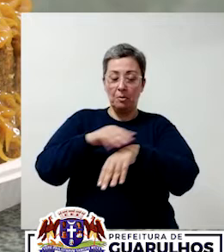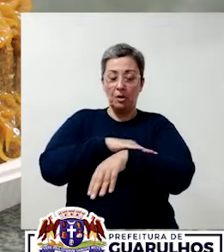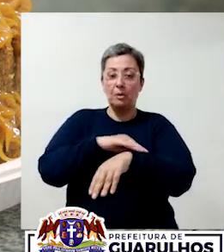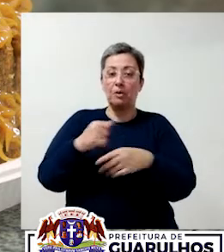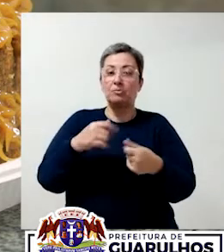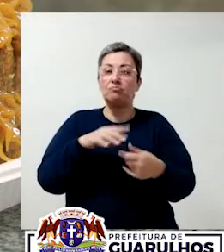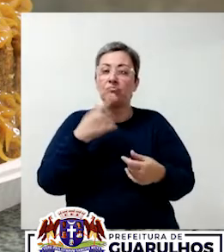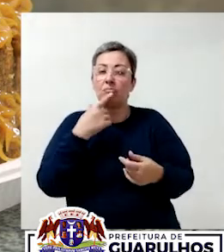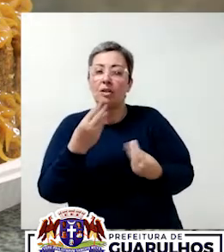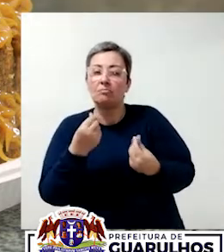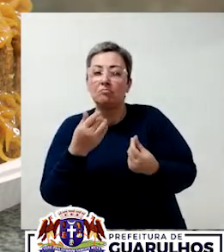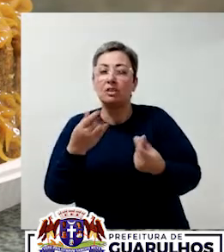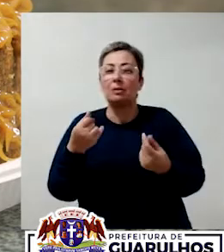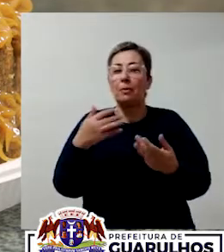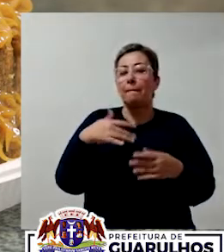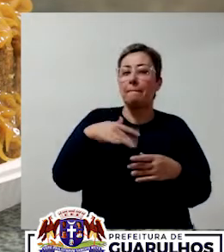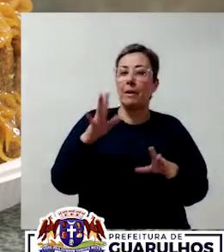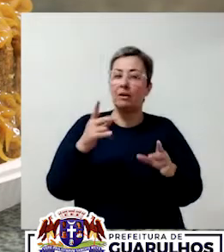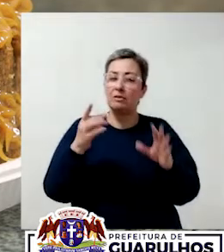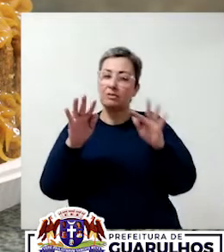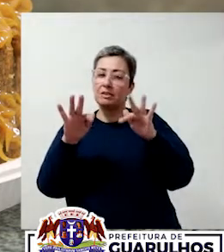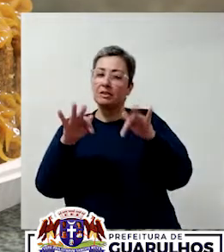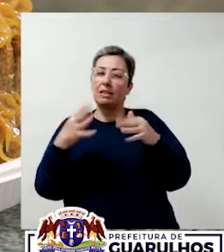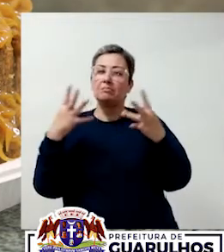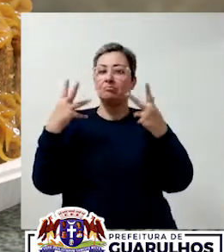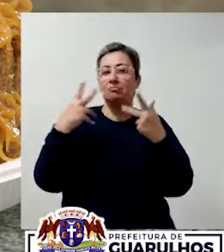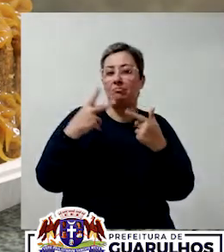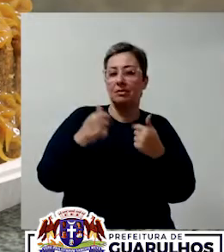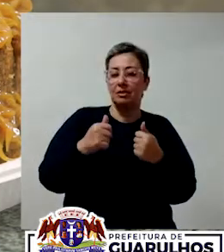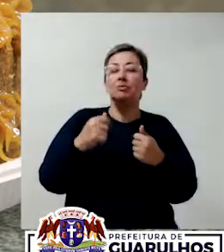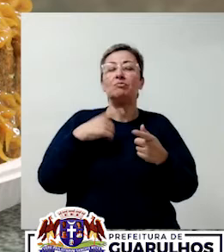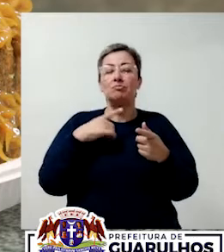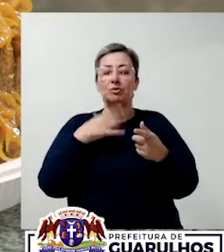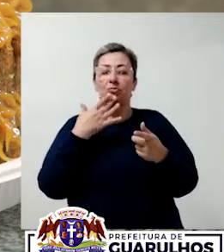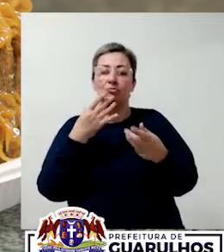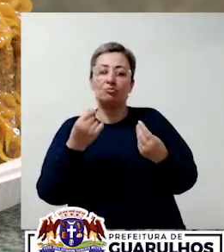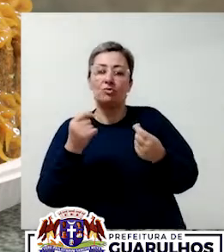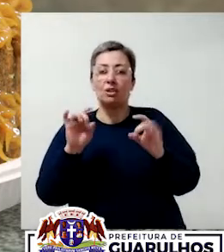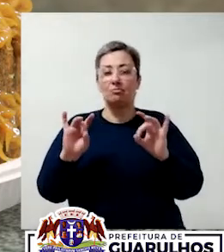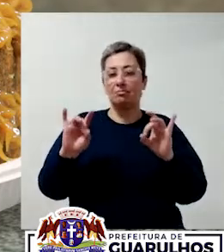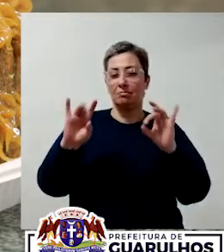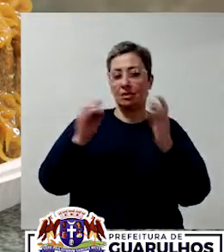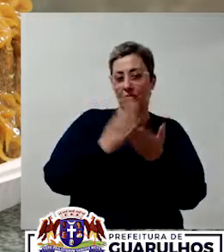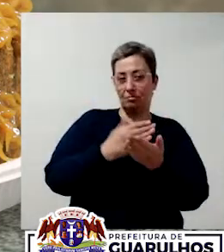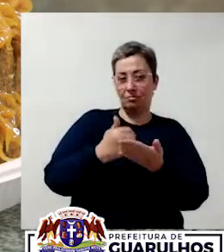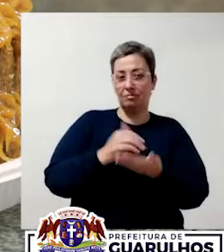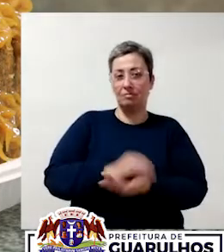Essa parte, pessoal, foi acrescentado um pouco de canela em pó, para dar um pouco de sabor, para dar